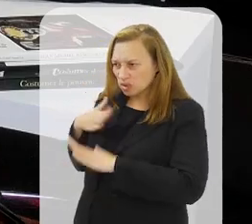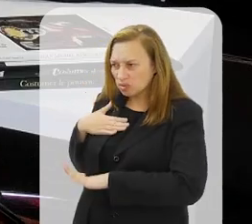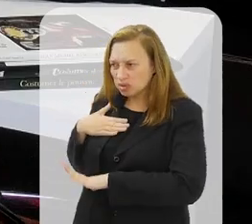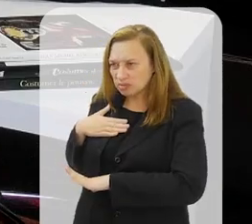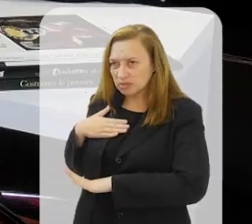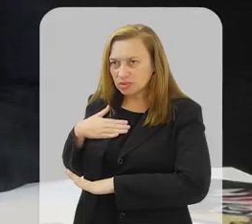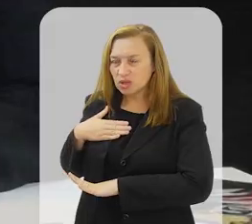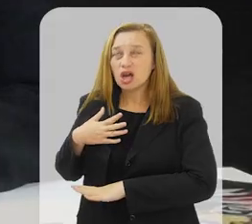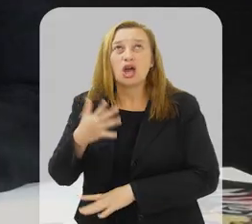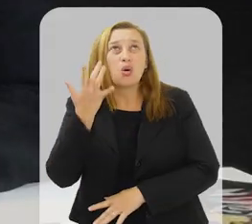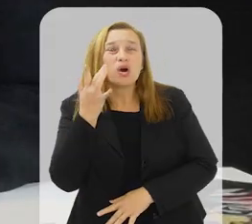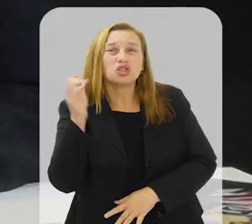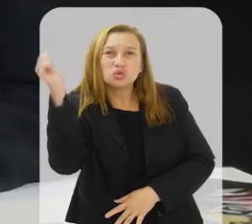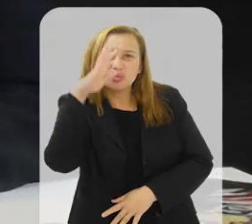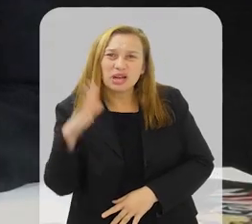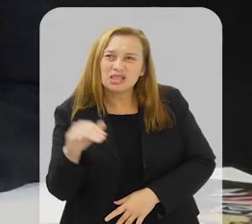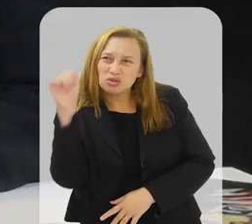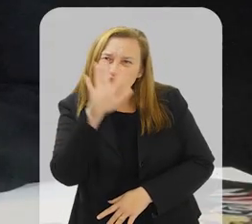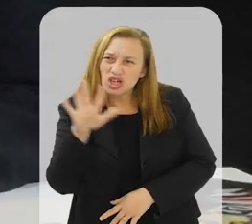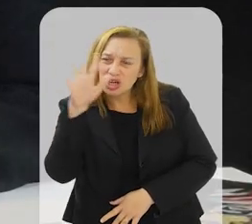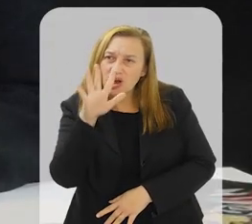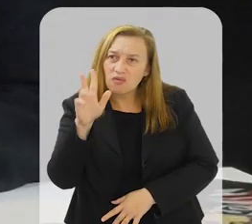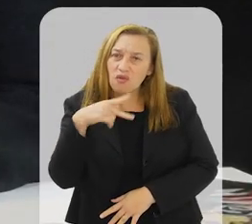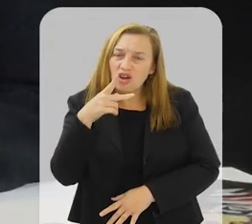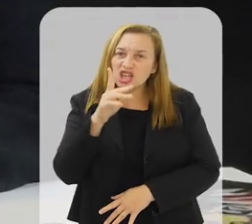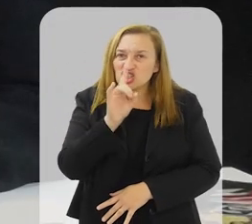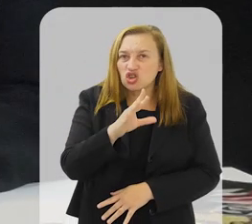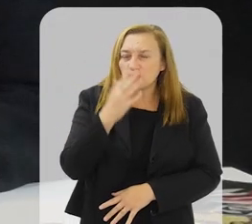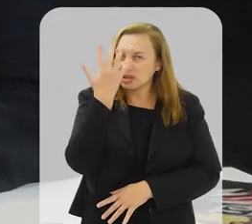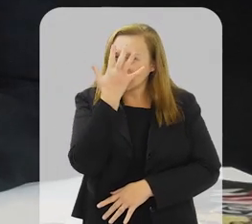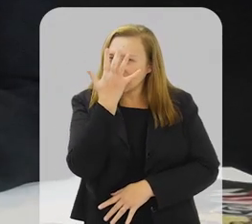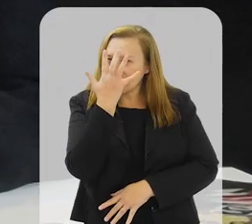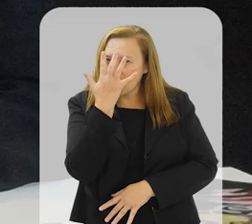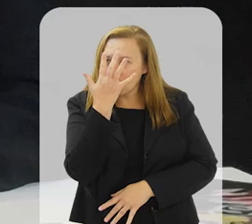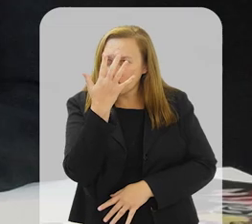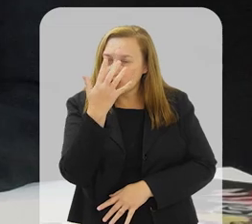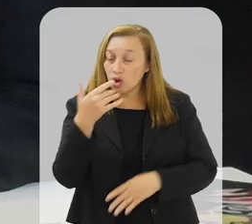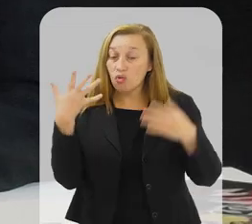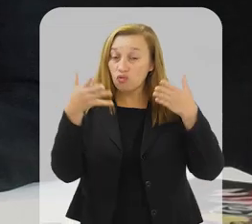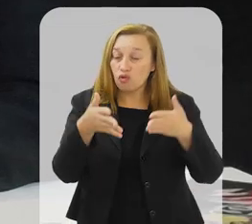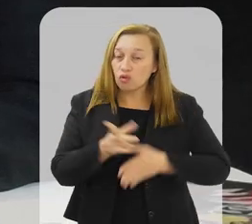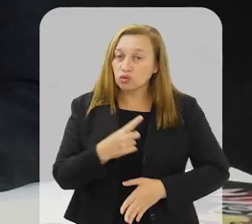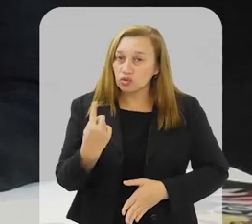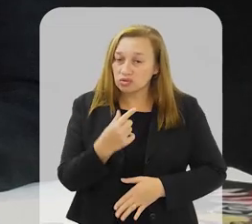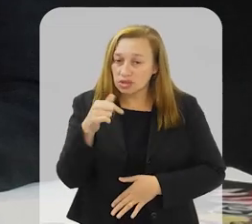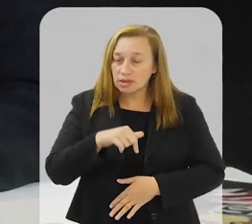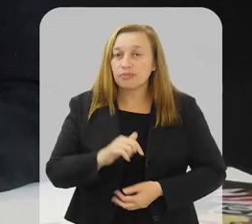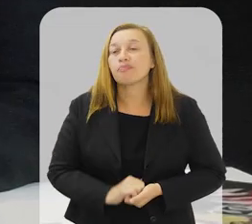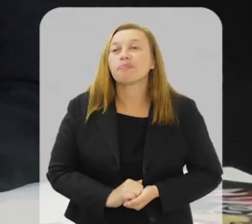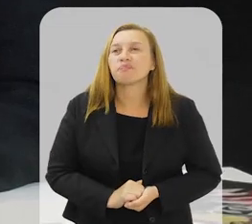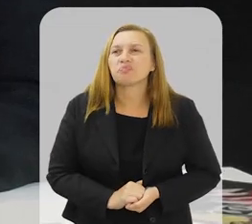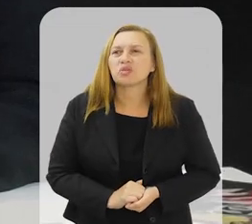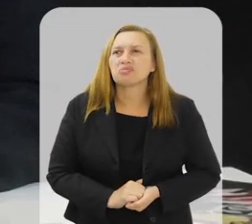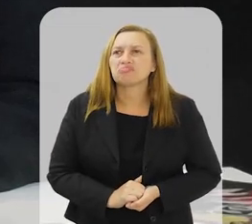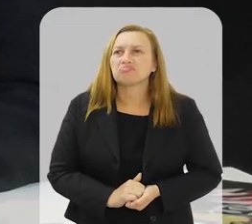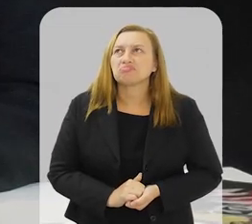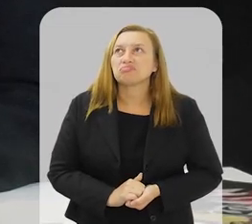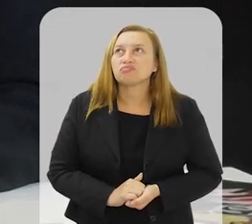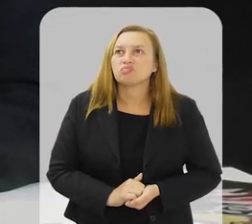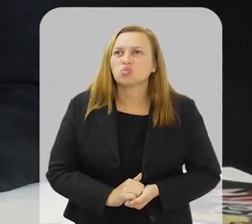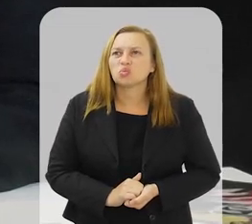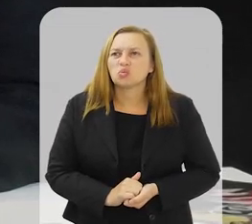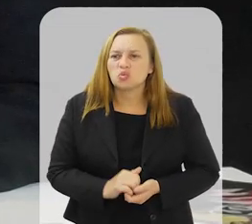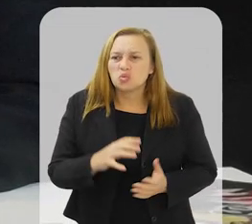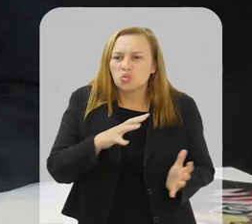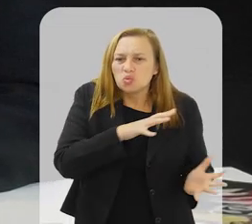no no acho que no Brasil em geral mas eu vou falar especificamente do carnaval que é o nosso o nosso foco aqui em nenhum lugar